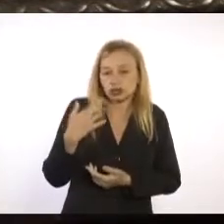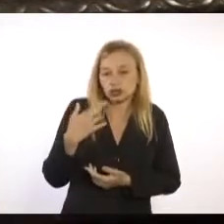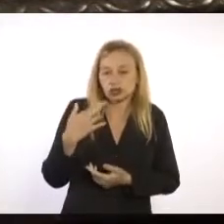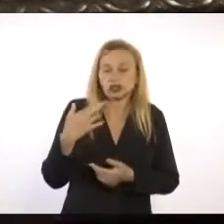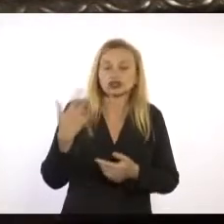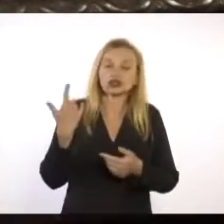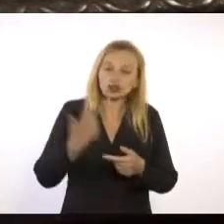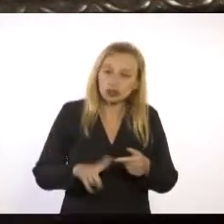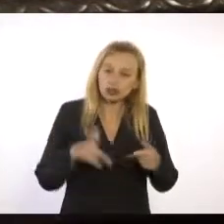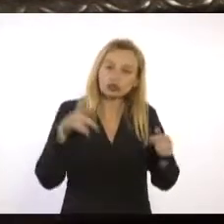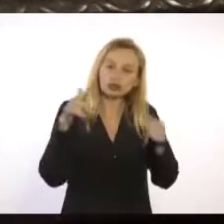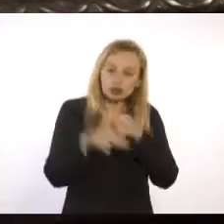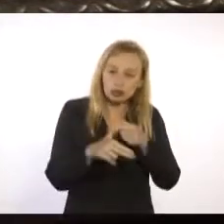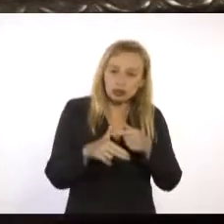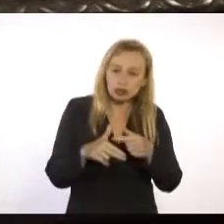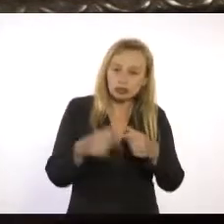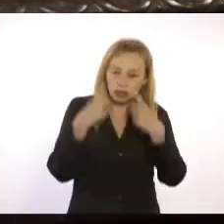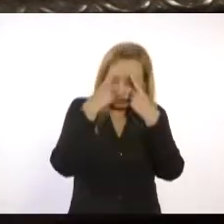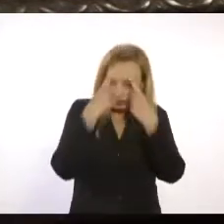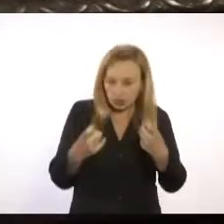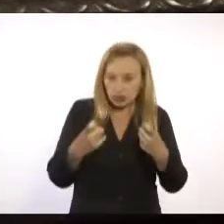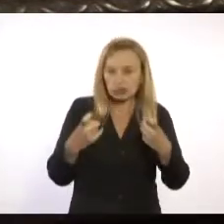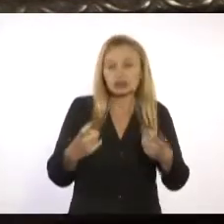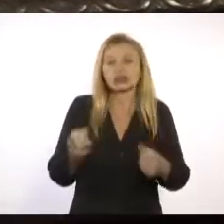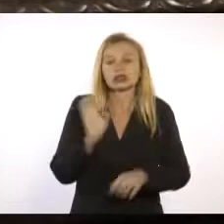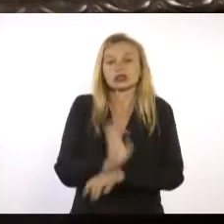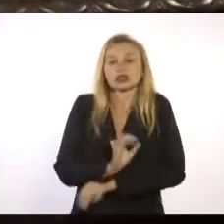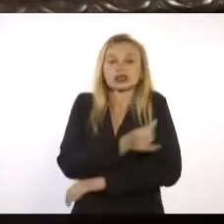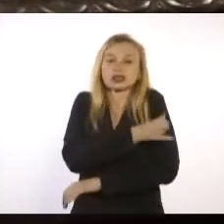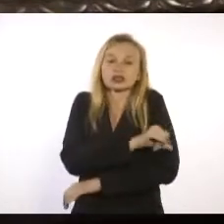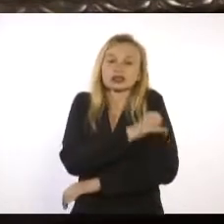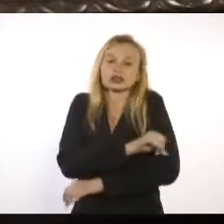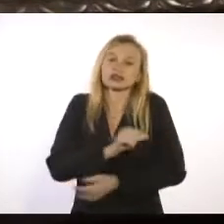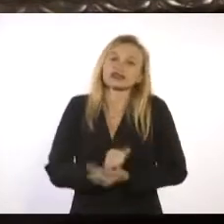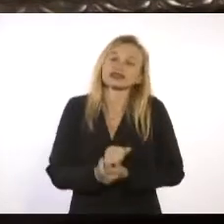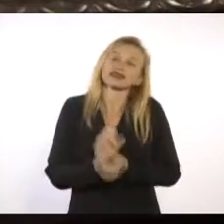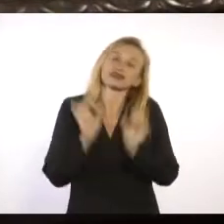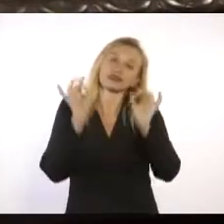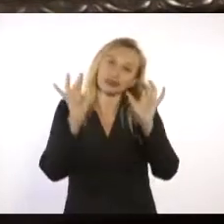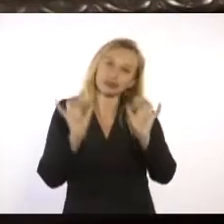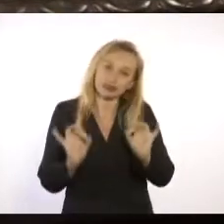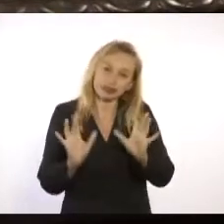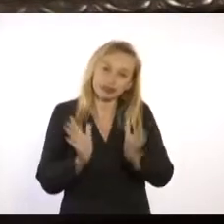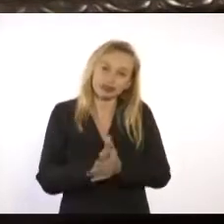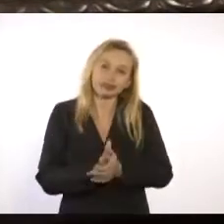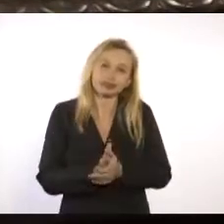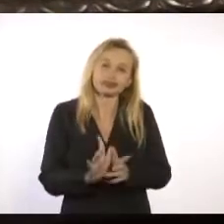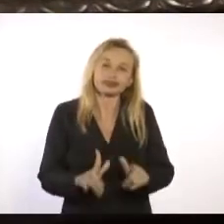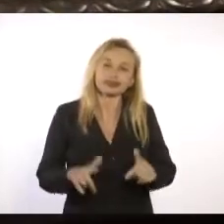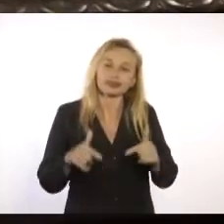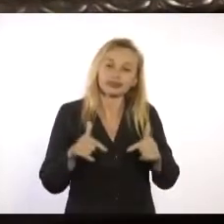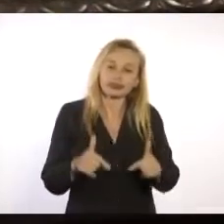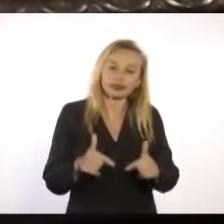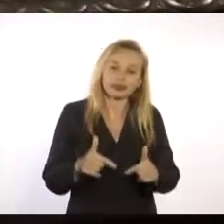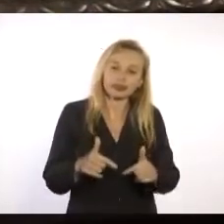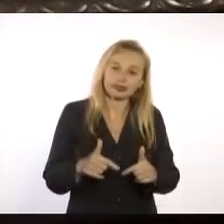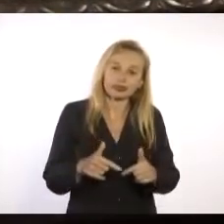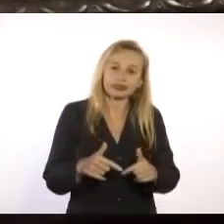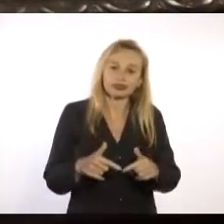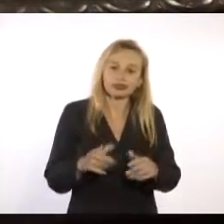interrompido pela violência no estado do Rio de Janeiro, em especial por operações